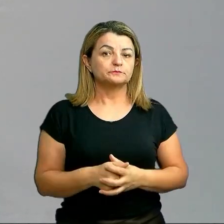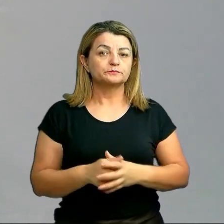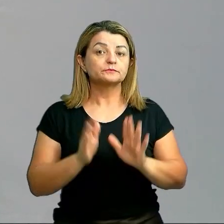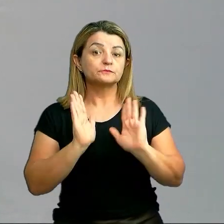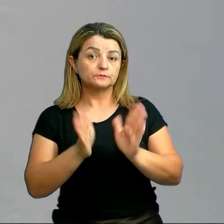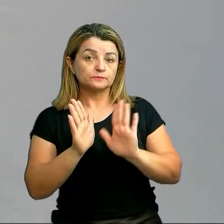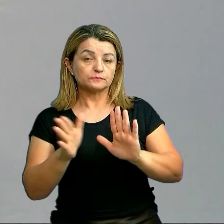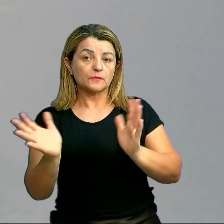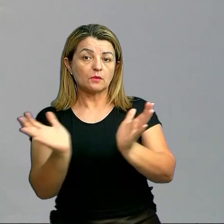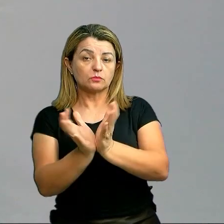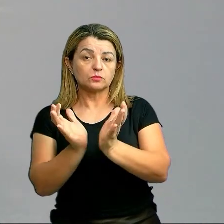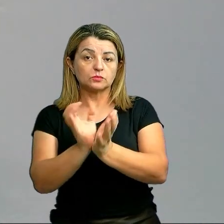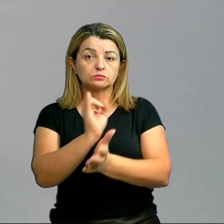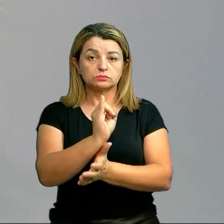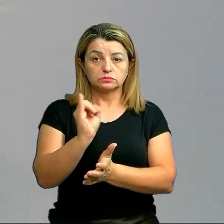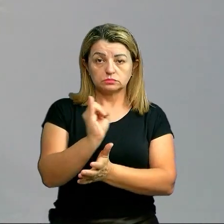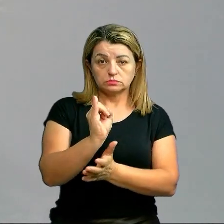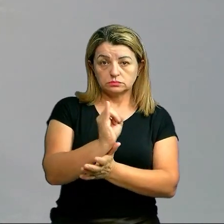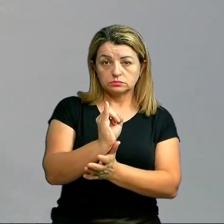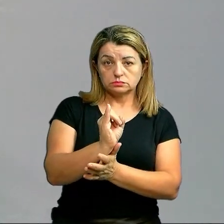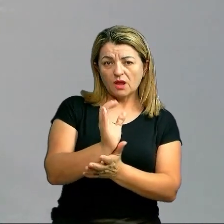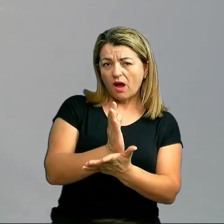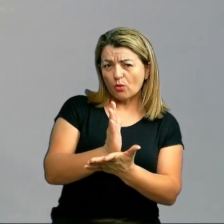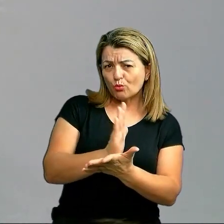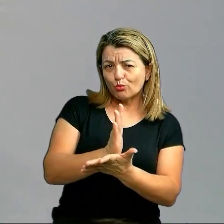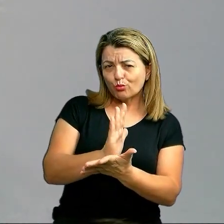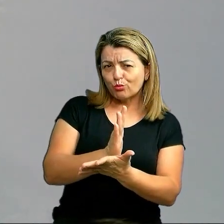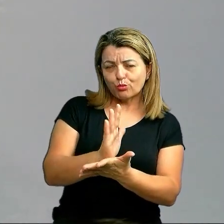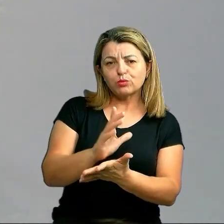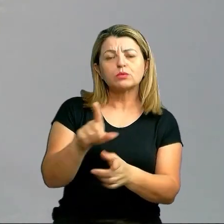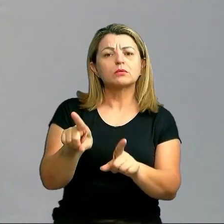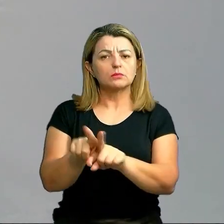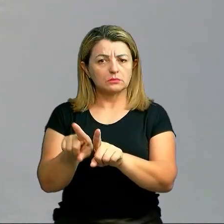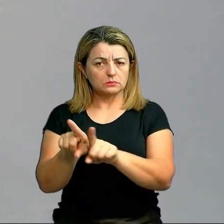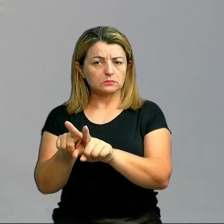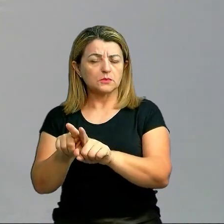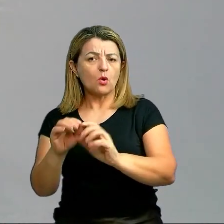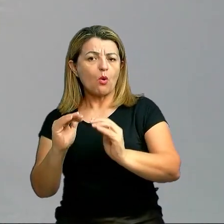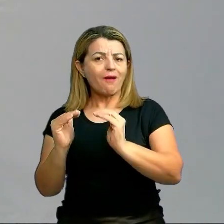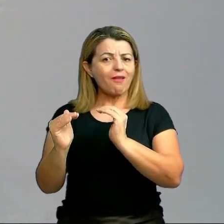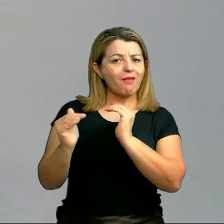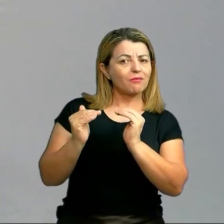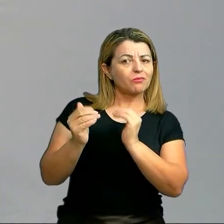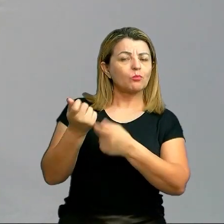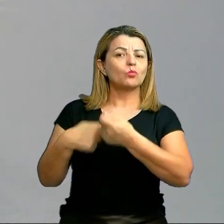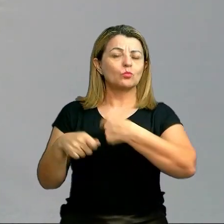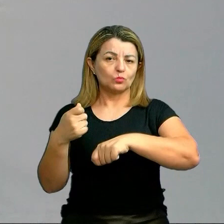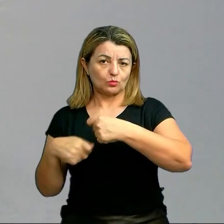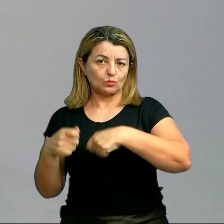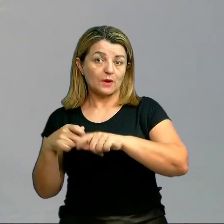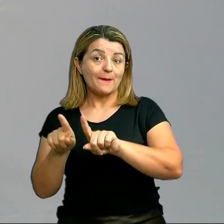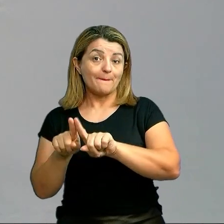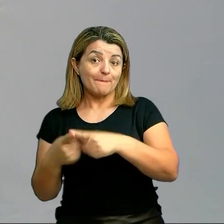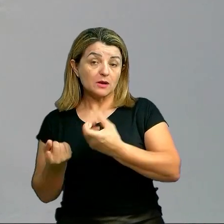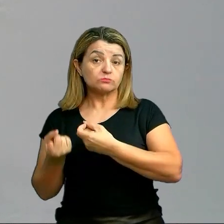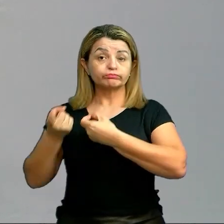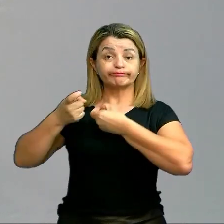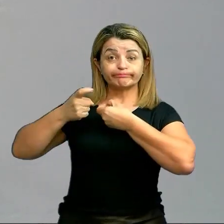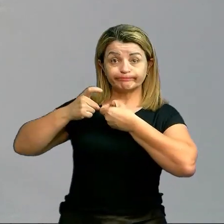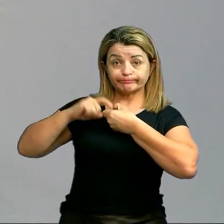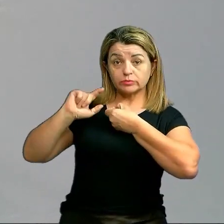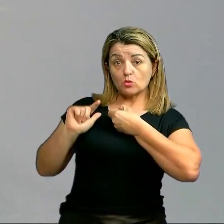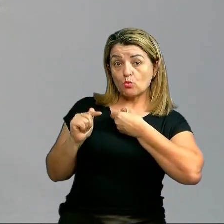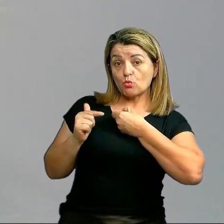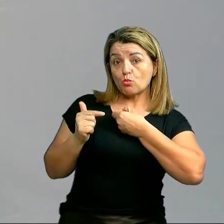internacionais, propriamente ditas, algumas delas também estão relacionadas à economia, mas elas são voltadas para